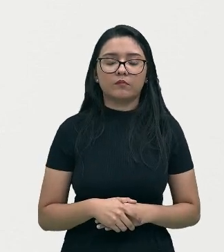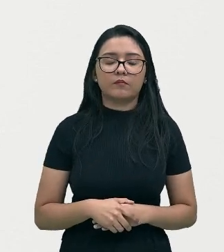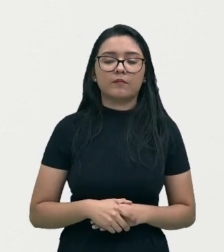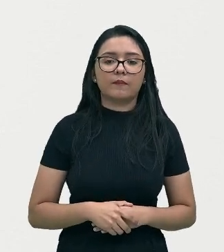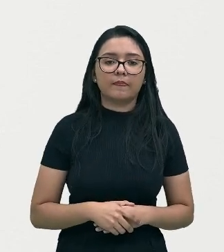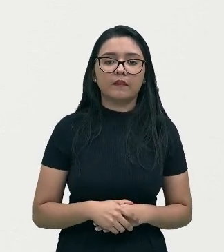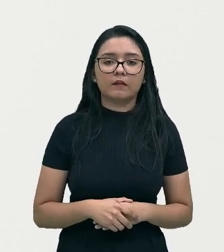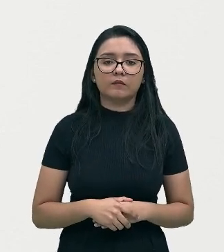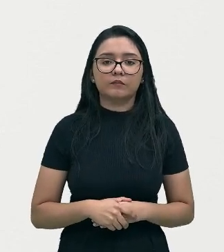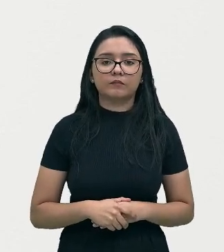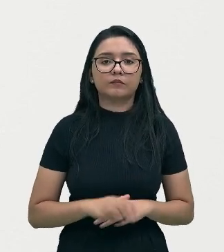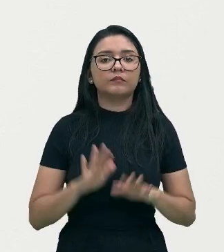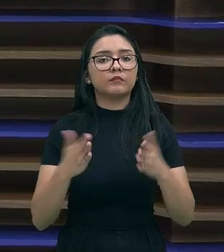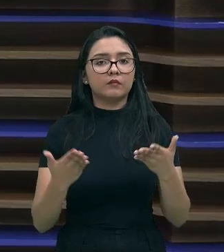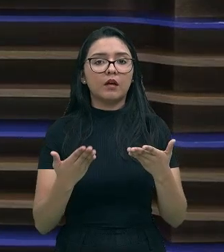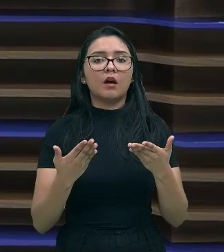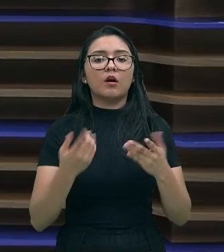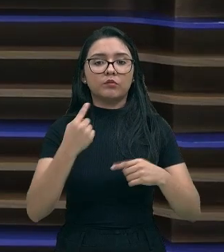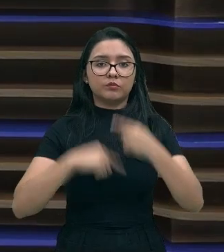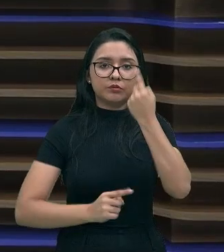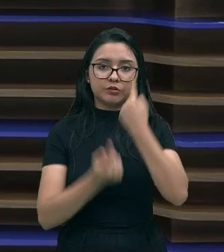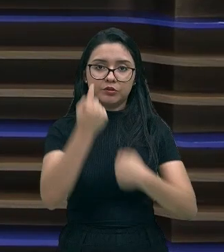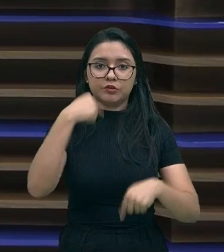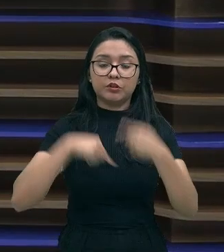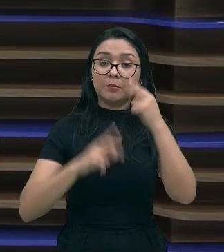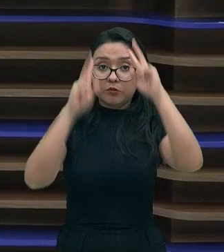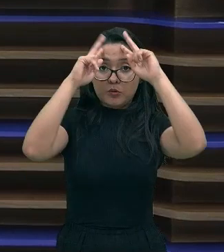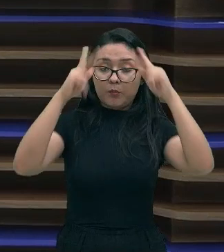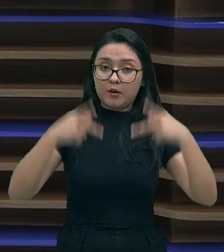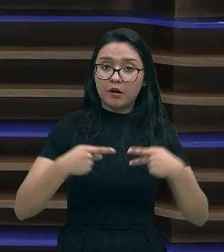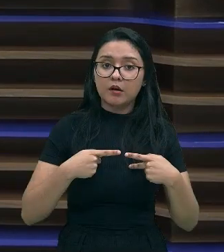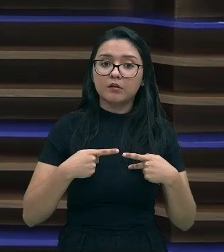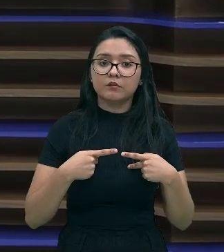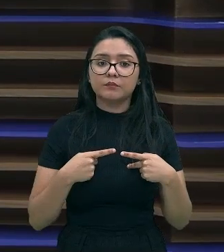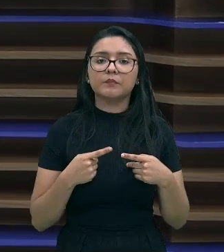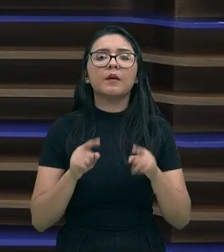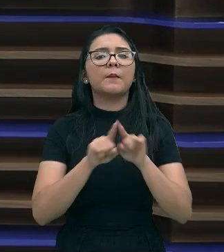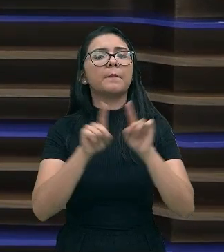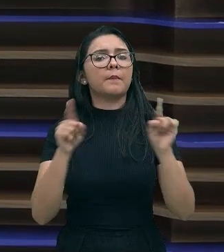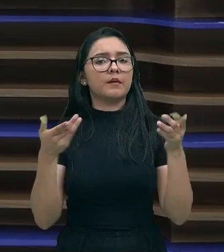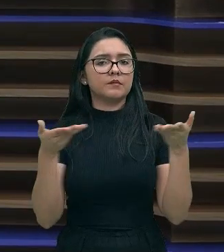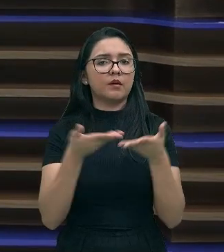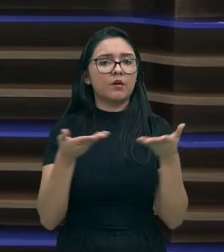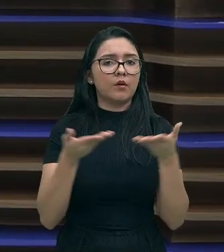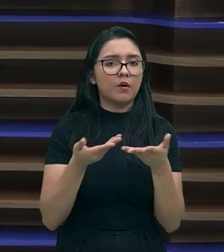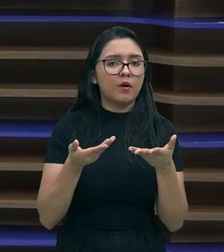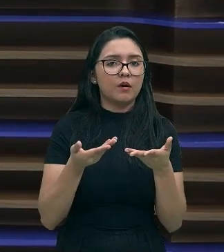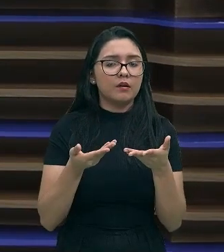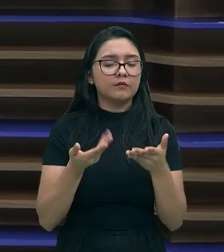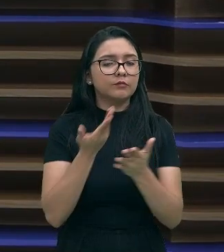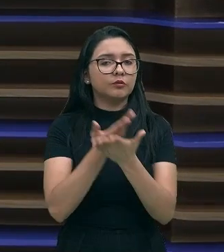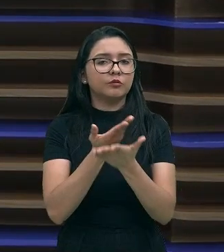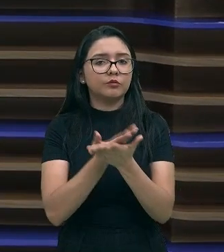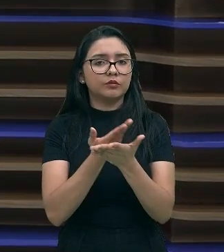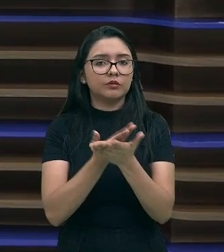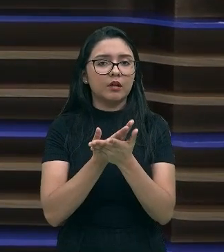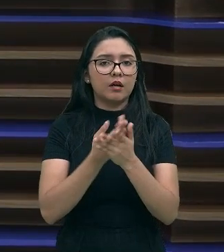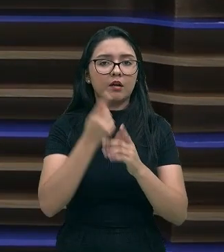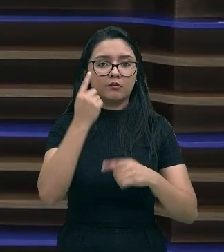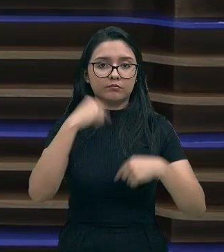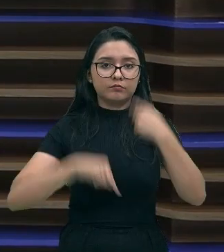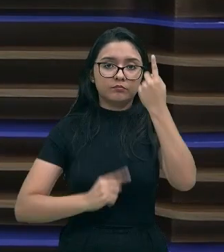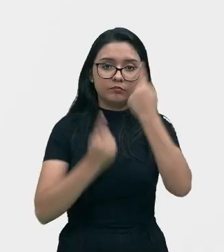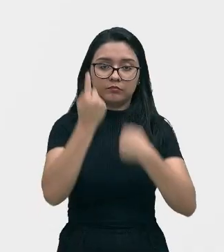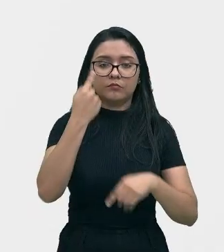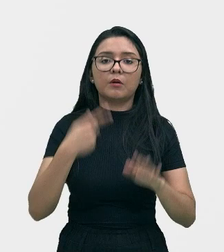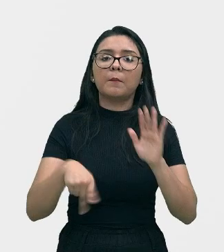aí falamos sobre o sistema circulatório dos seres humanos, né? Mas a gente vai falar também um pouquinho sobre o sistema circulatório